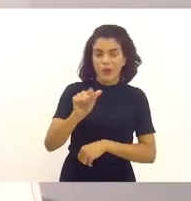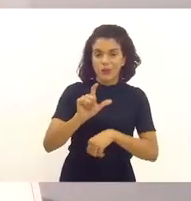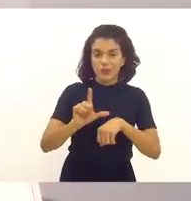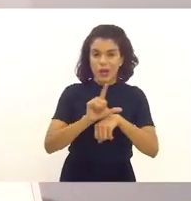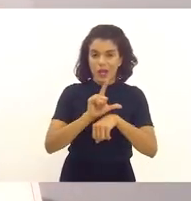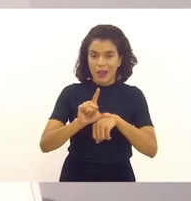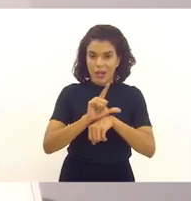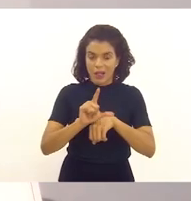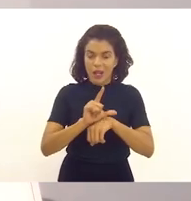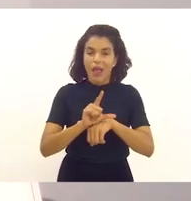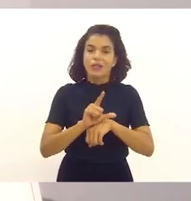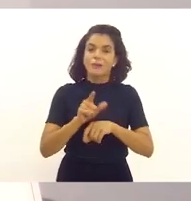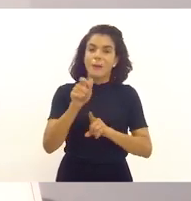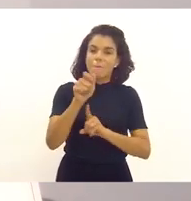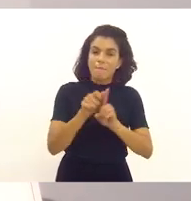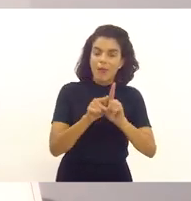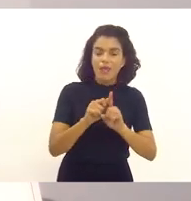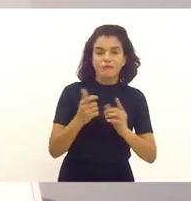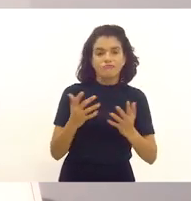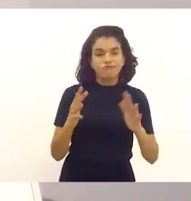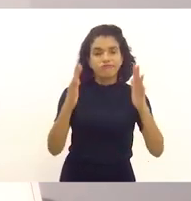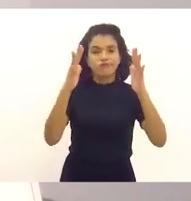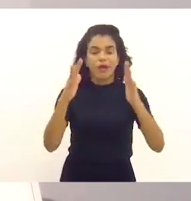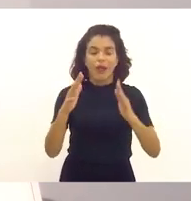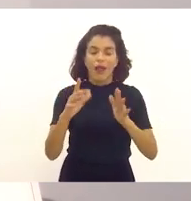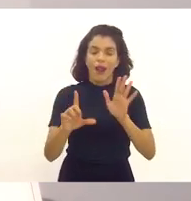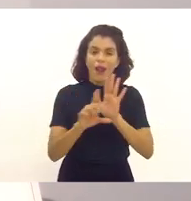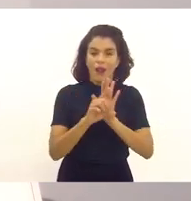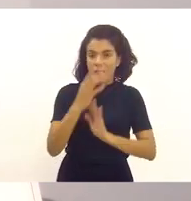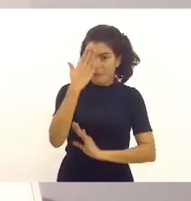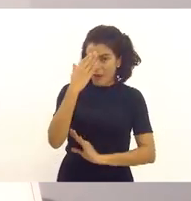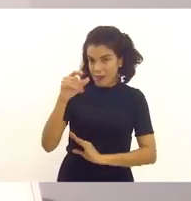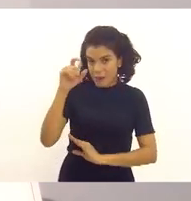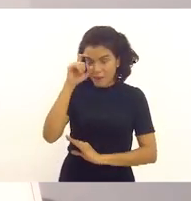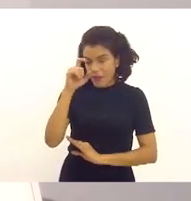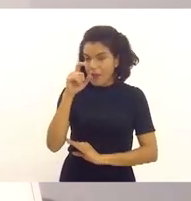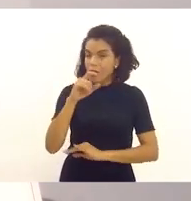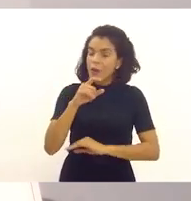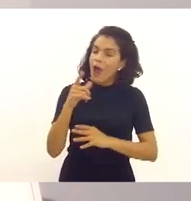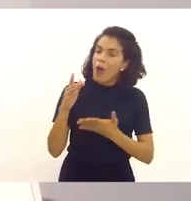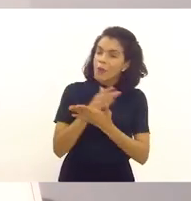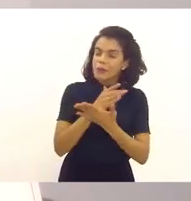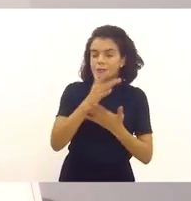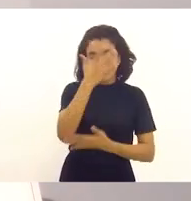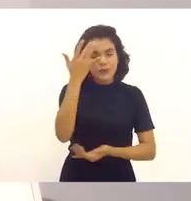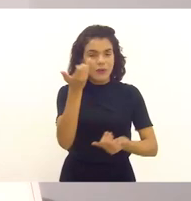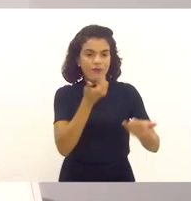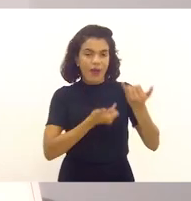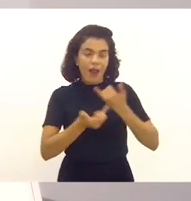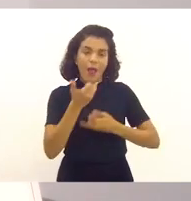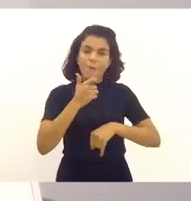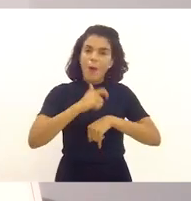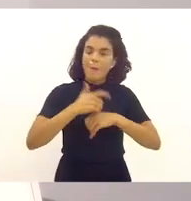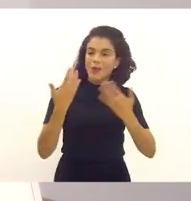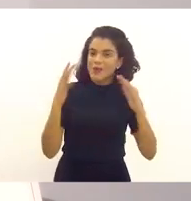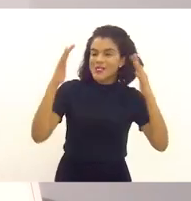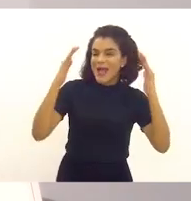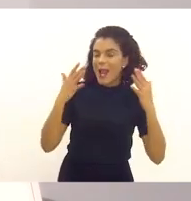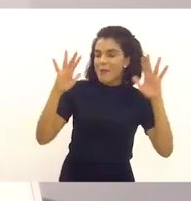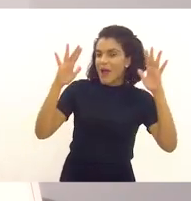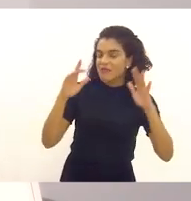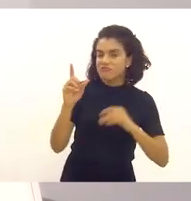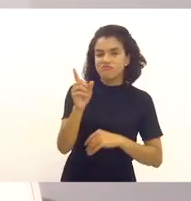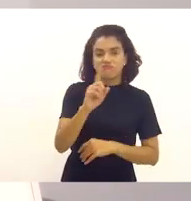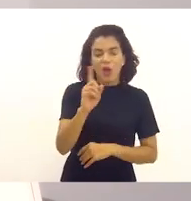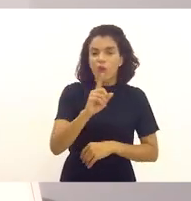de aniversário da Lei Maria da Penha Muitas pessoas dizem que é um momento de comemorar de Celebrar não eu acho que é